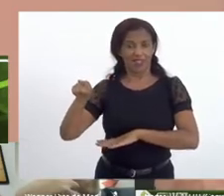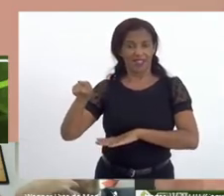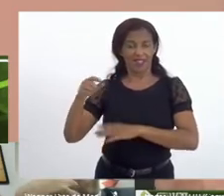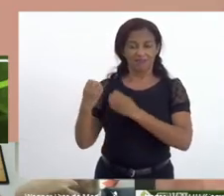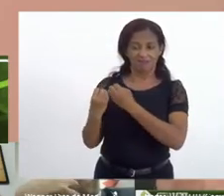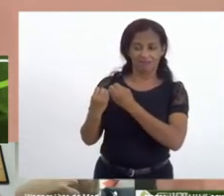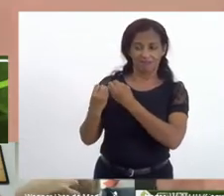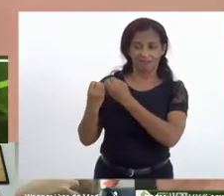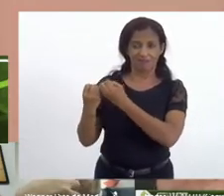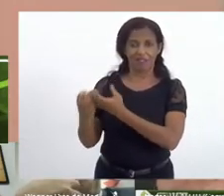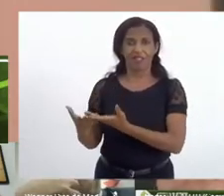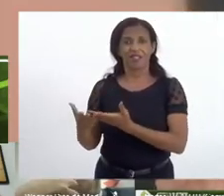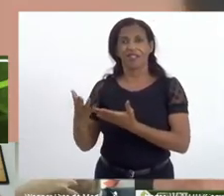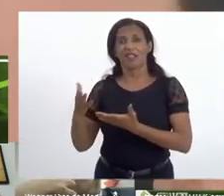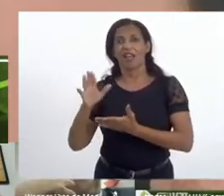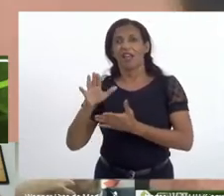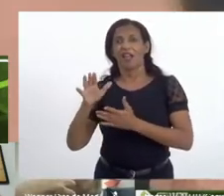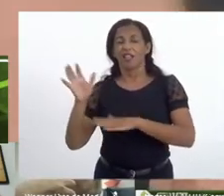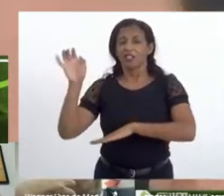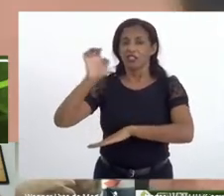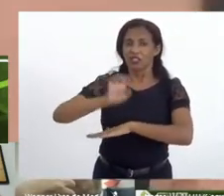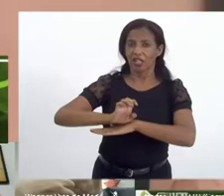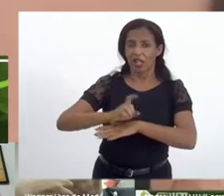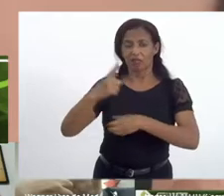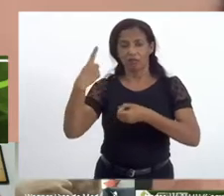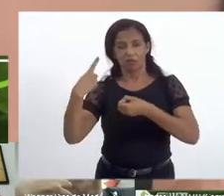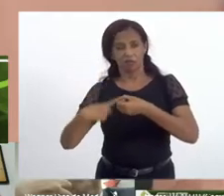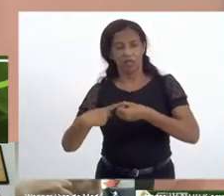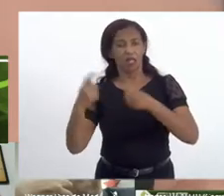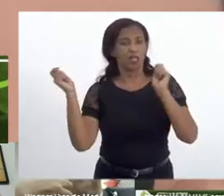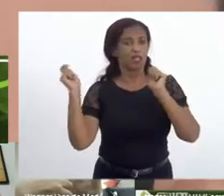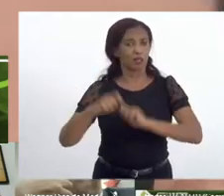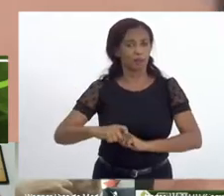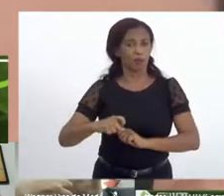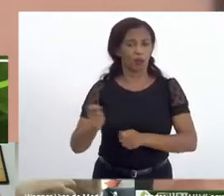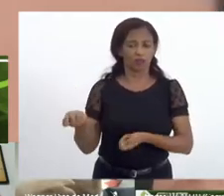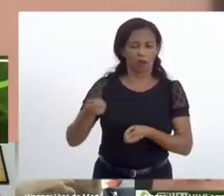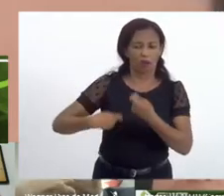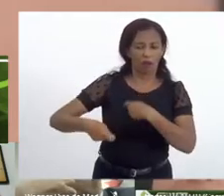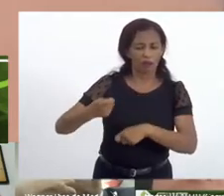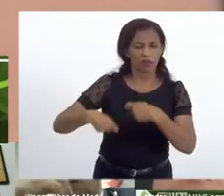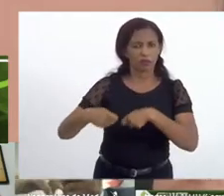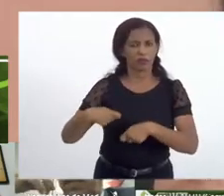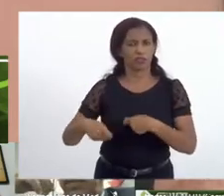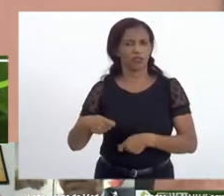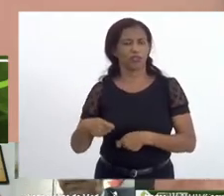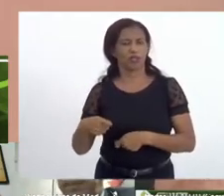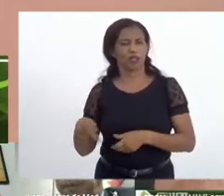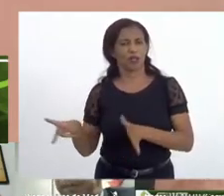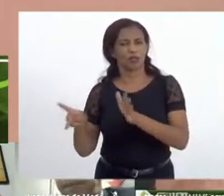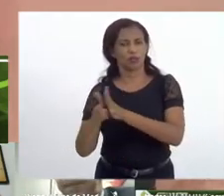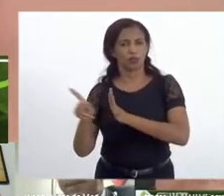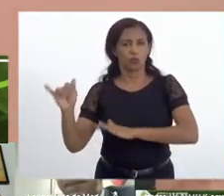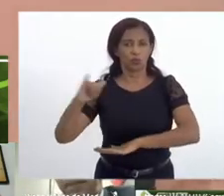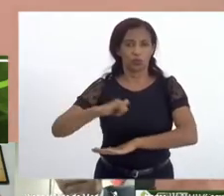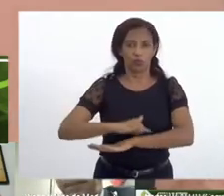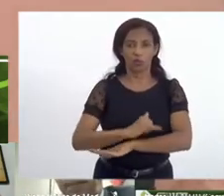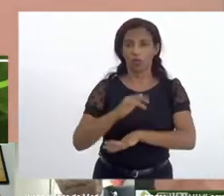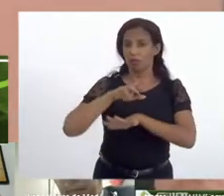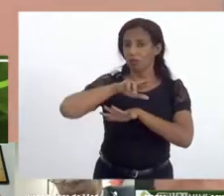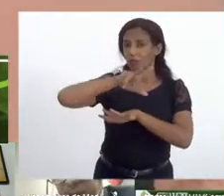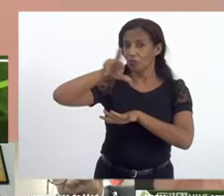municípios que podem ou administrar ou conceder os seus aeroportos. Então, nós temos